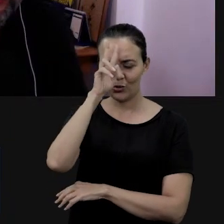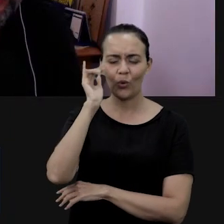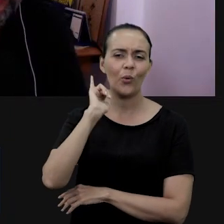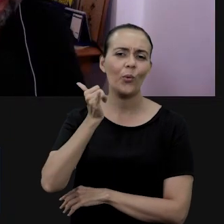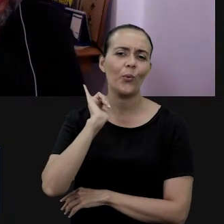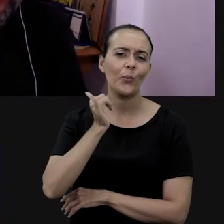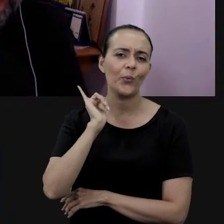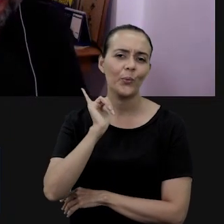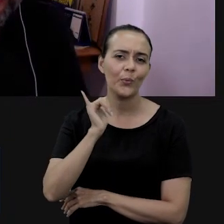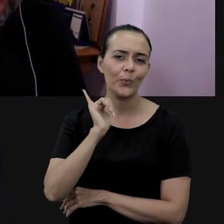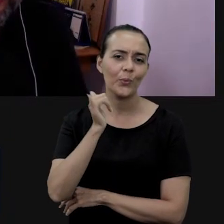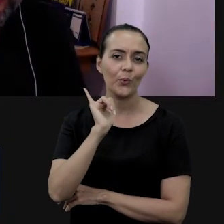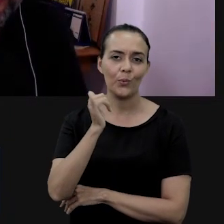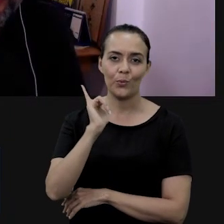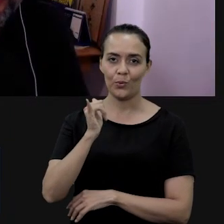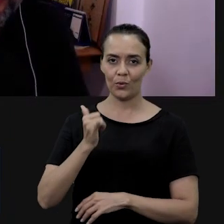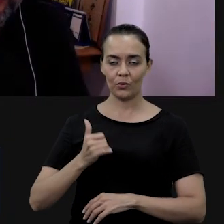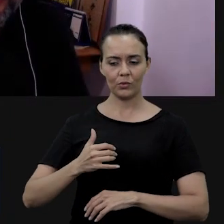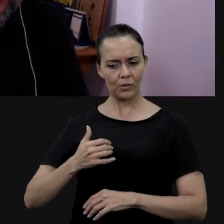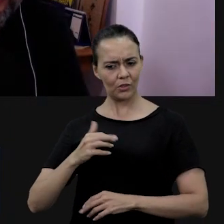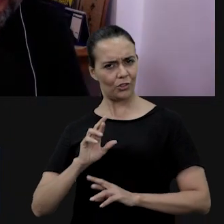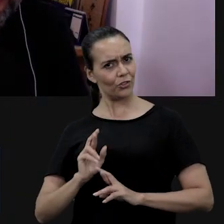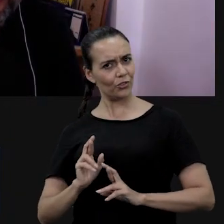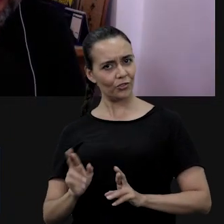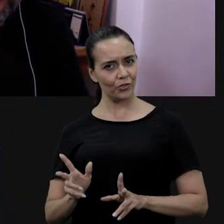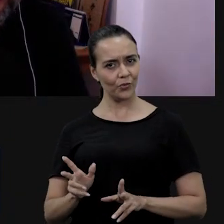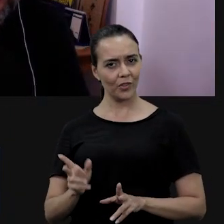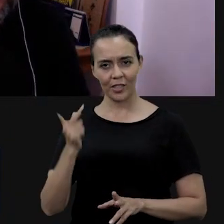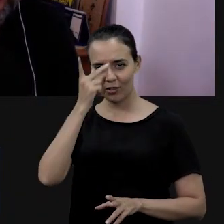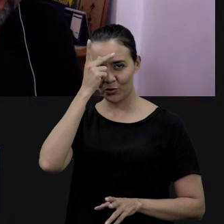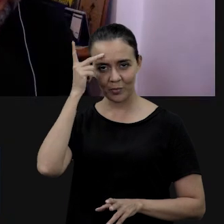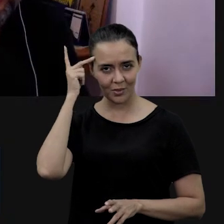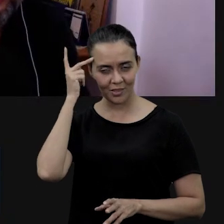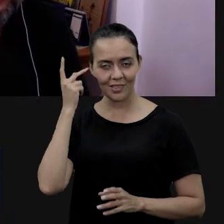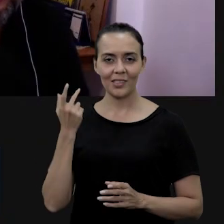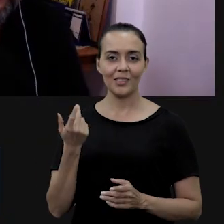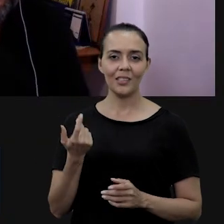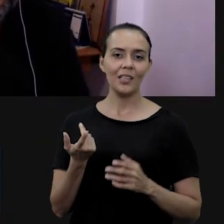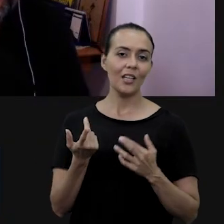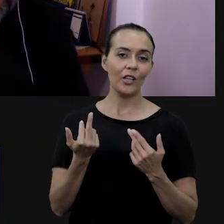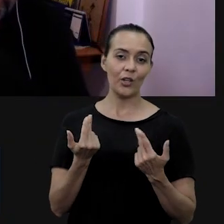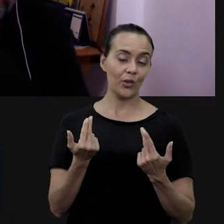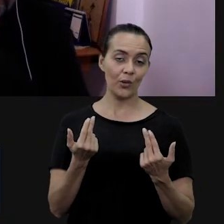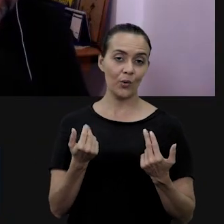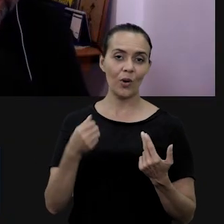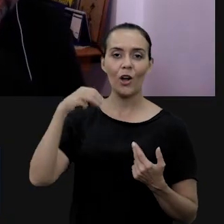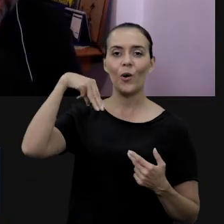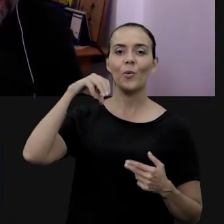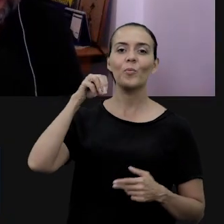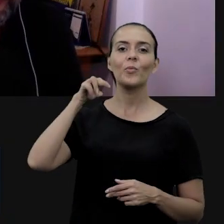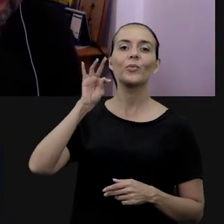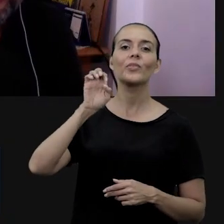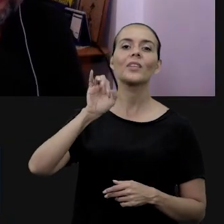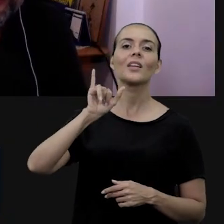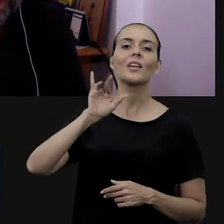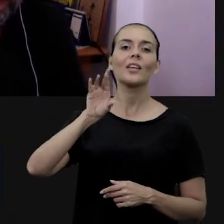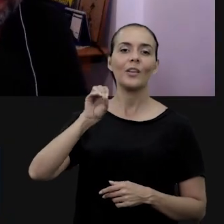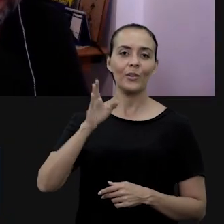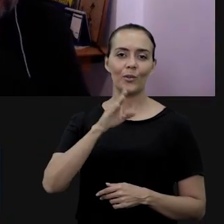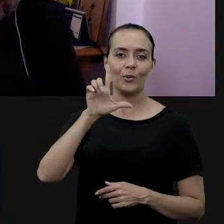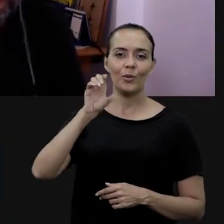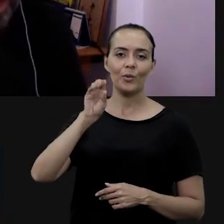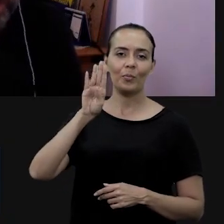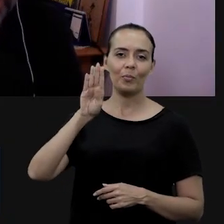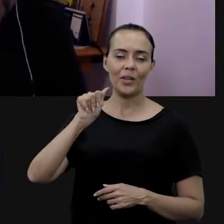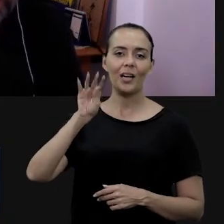não tem nada a ver com a história que a gente conhece, contada pelo Monteiro Lobato, né, que é um cara Sim, branco, sim. com